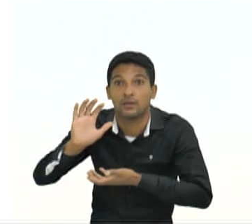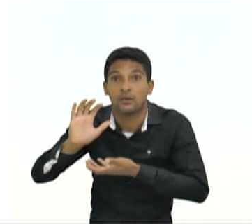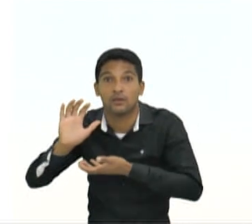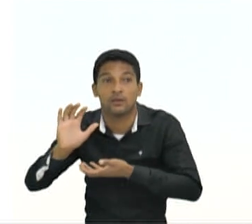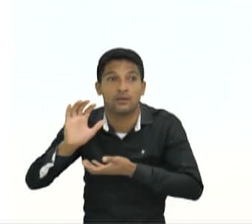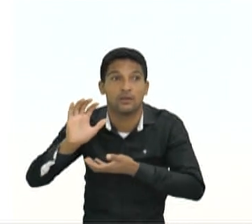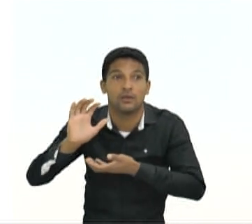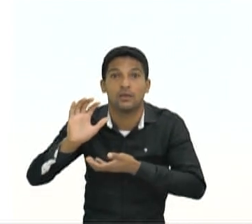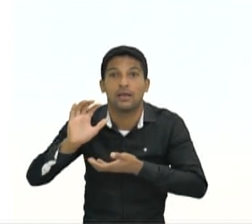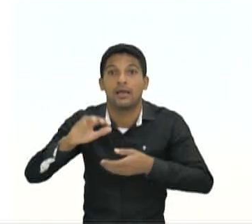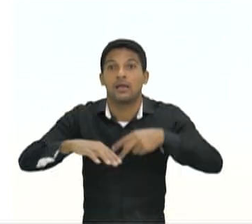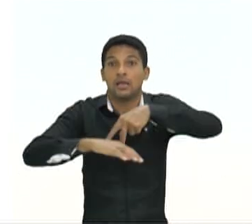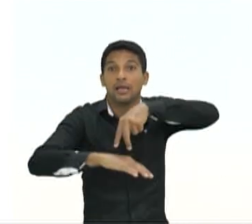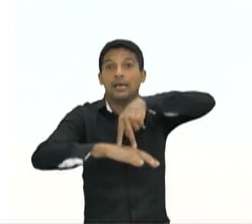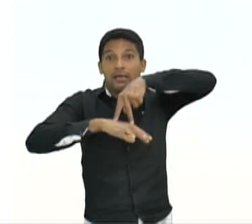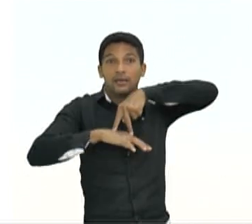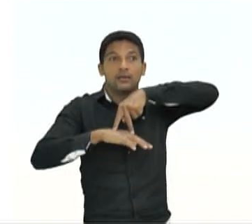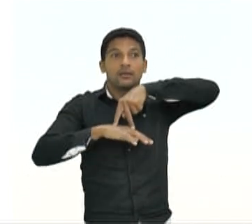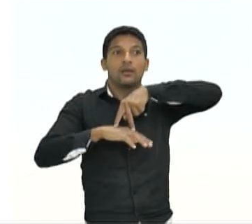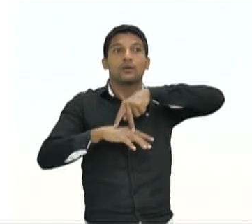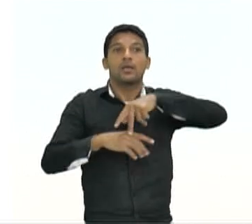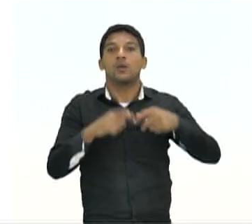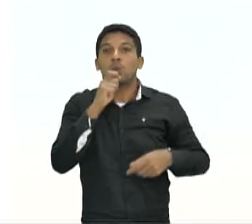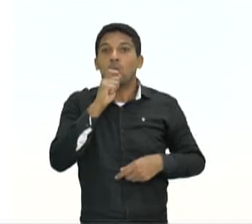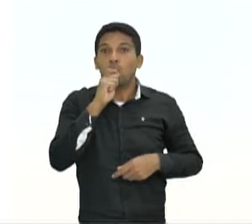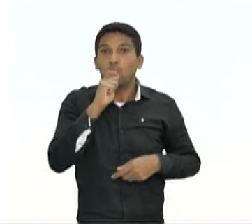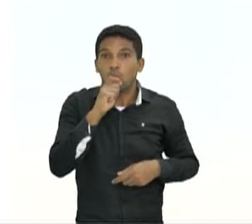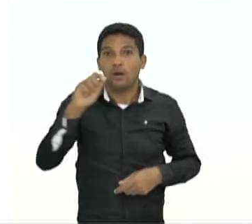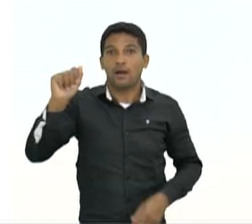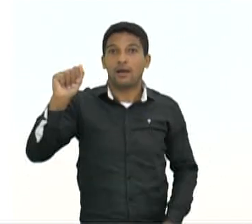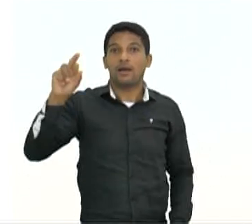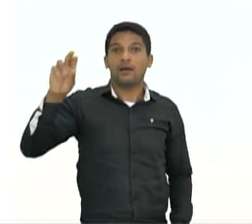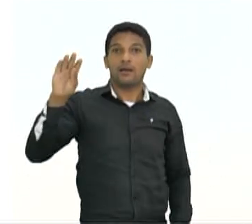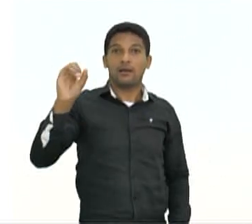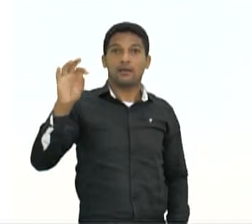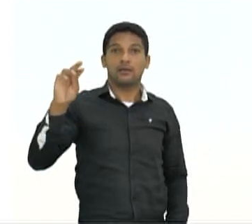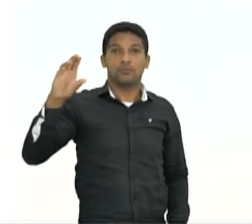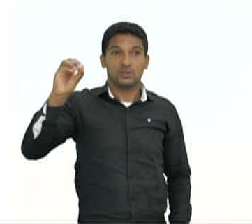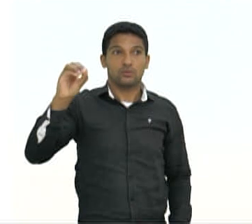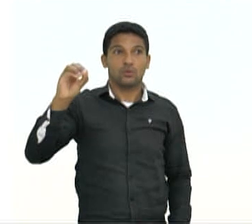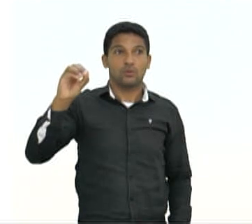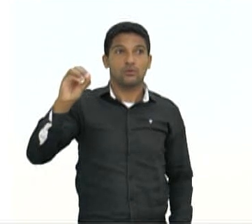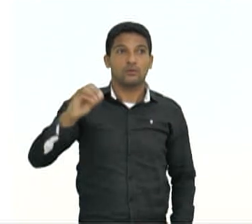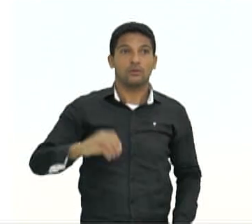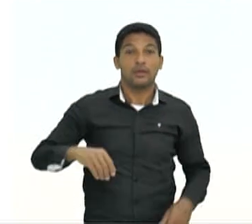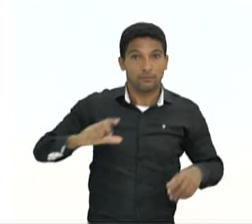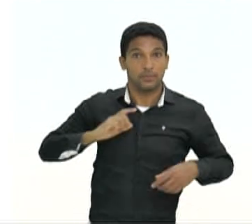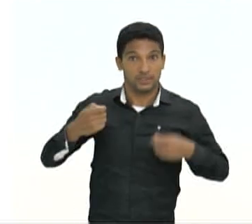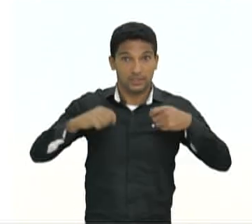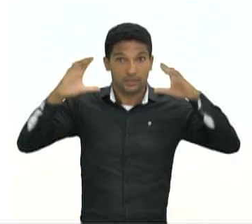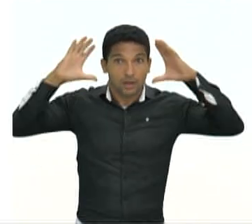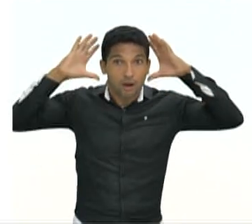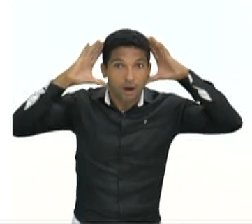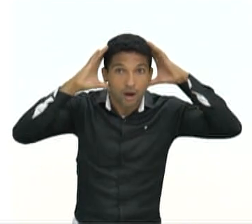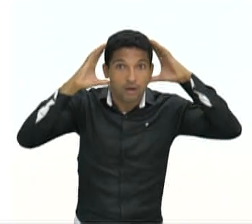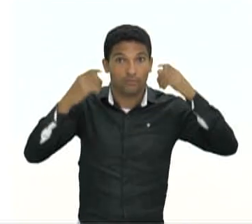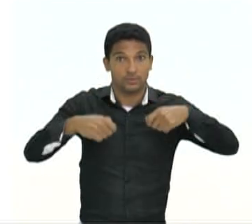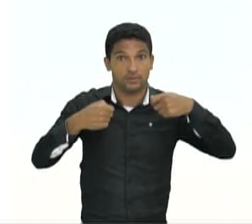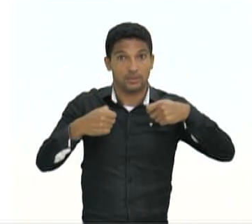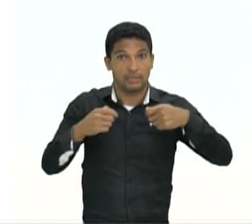de defesa. Usam essa vestimenta. Então o rebatedor utiliza capacete também para sua proteção.